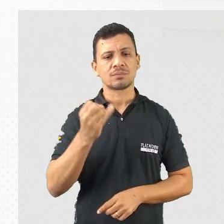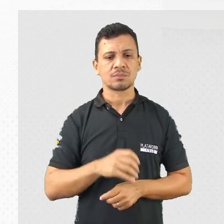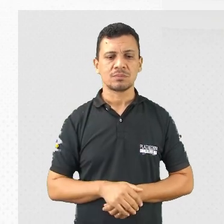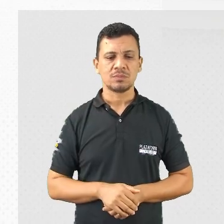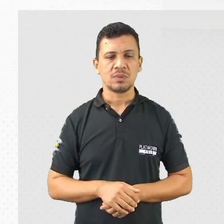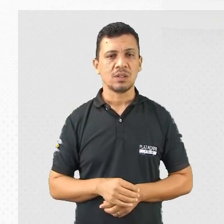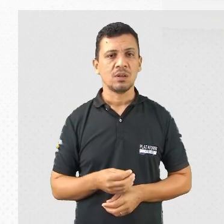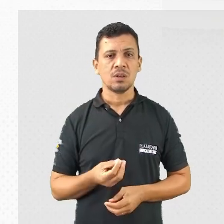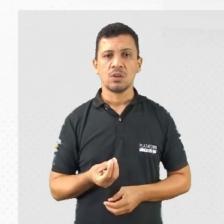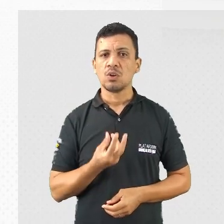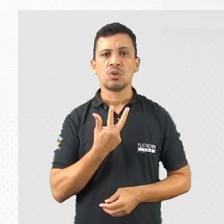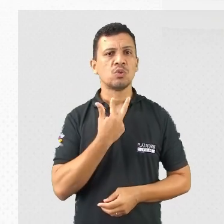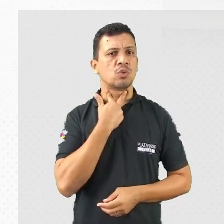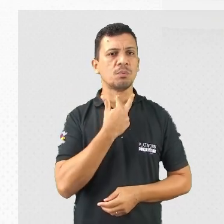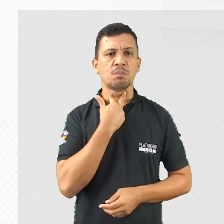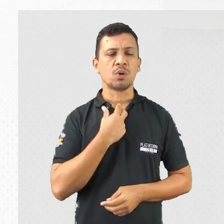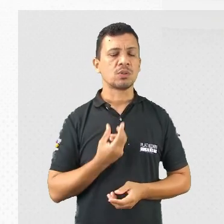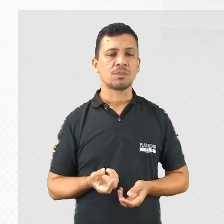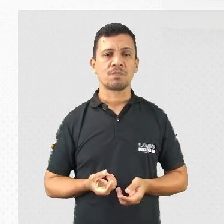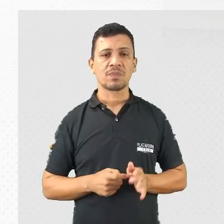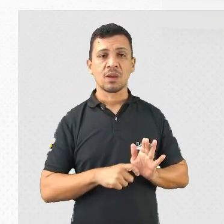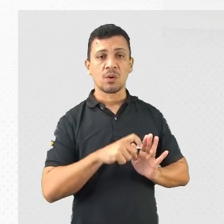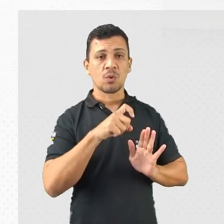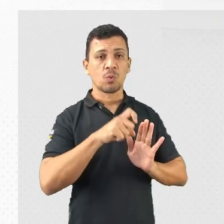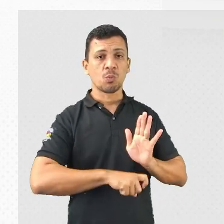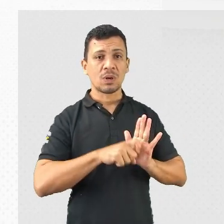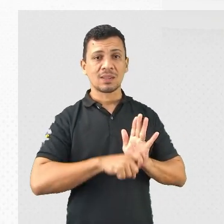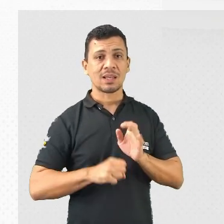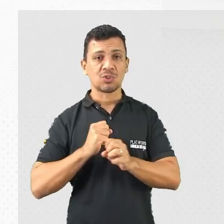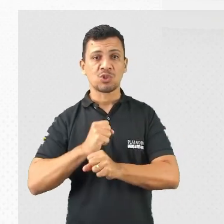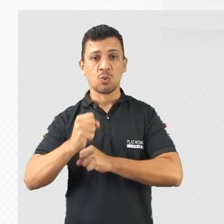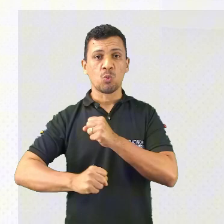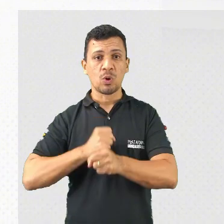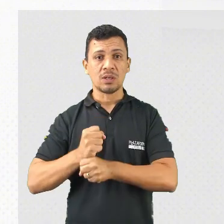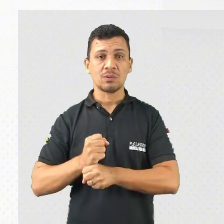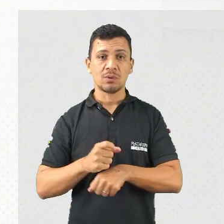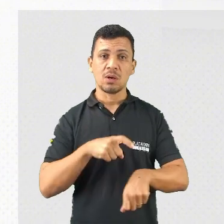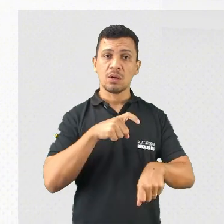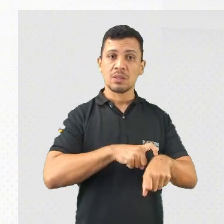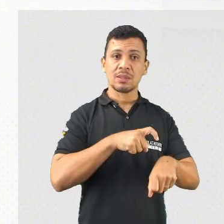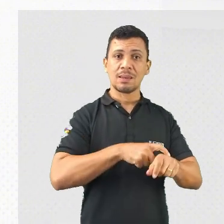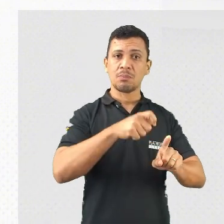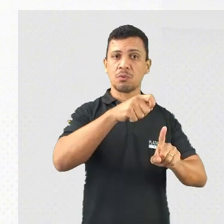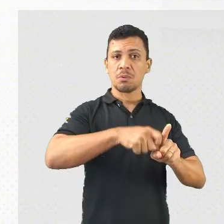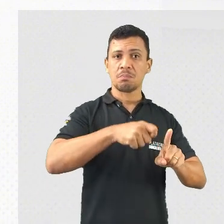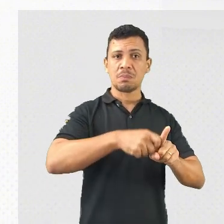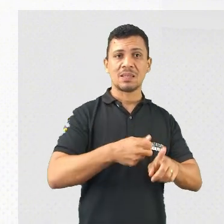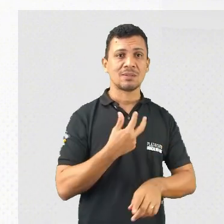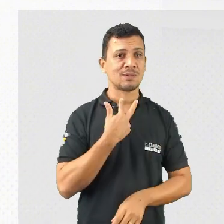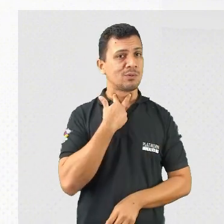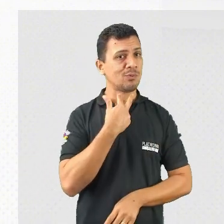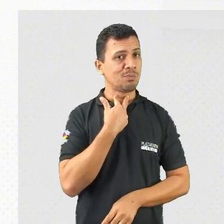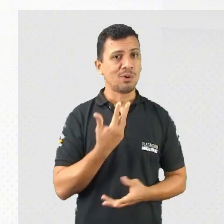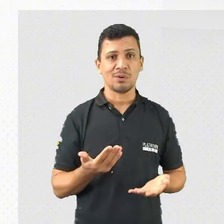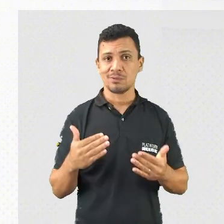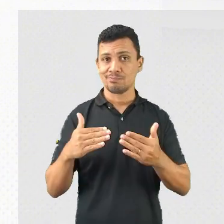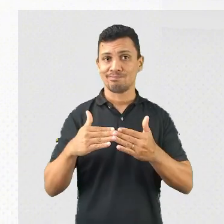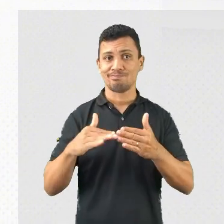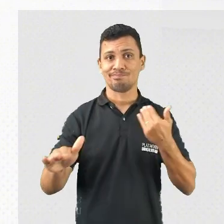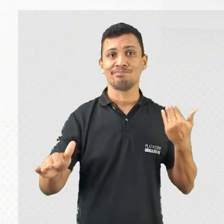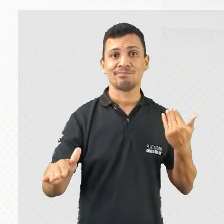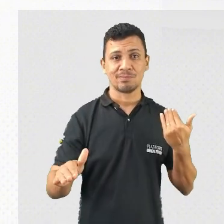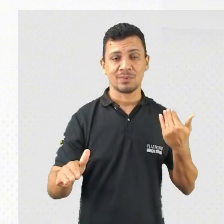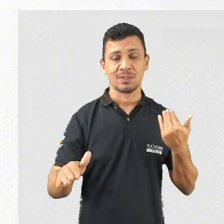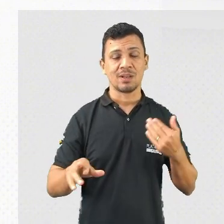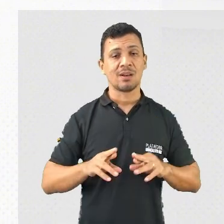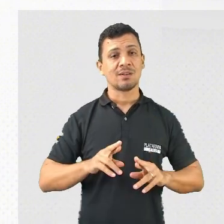posso colocar uma taxa que é referente ao ano e o tempo em meses, né? E você vai ter um valor totalmente